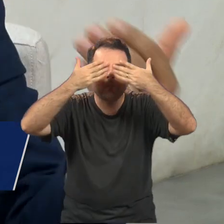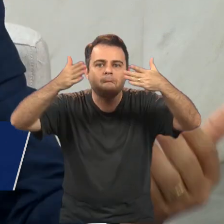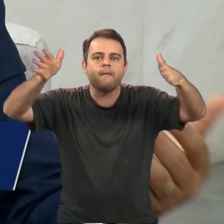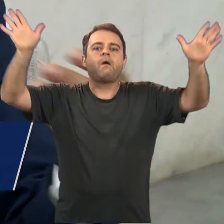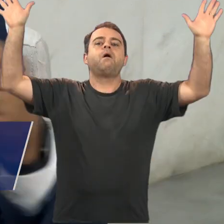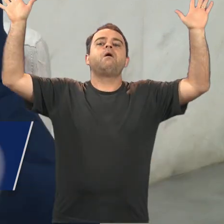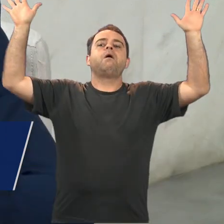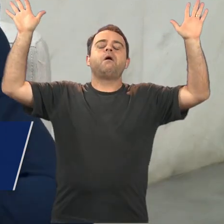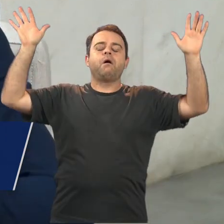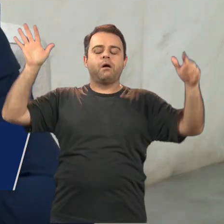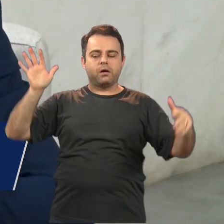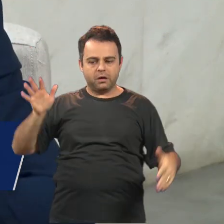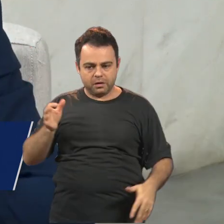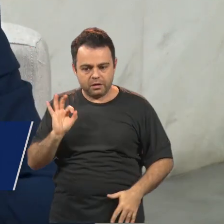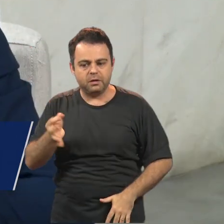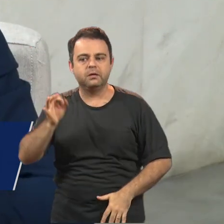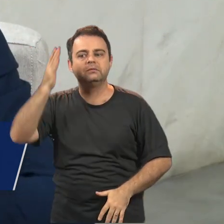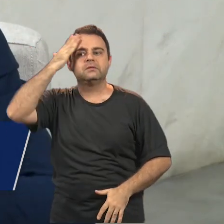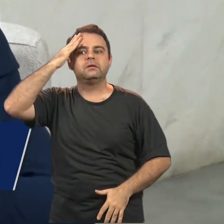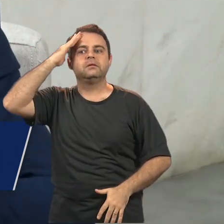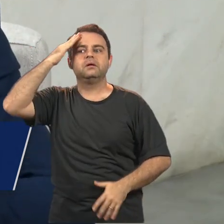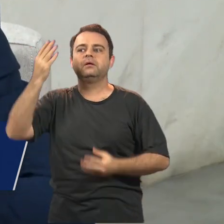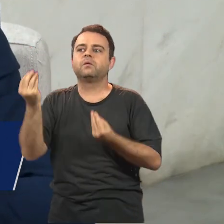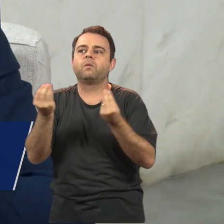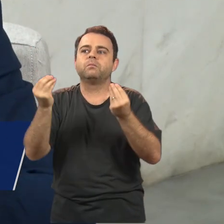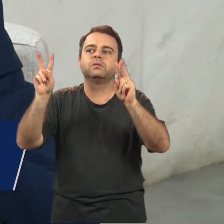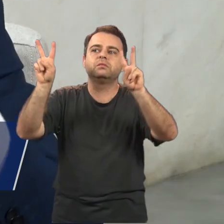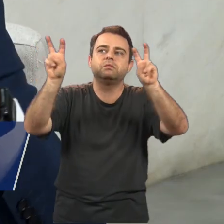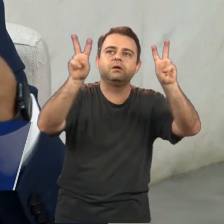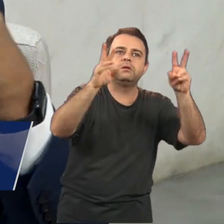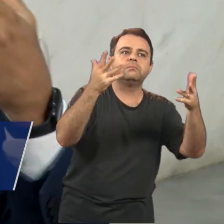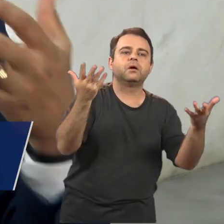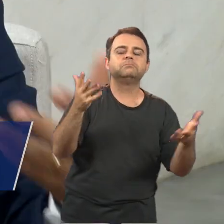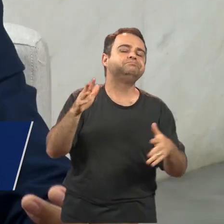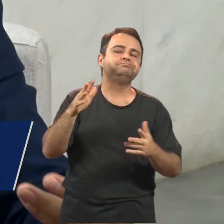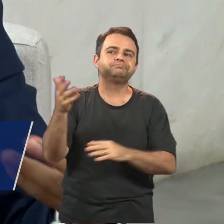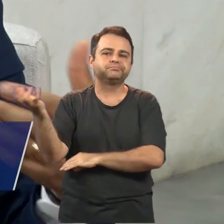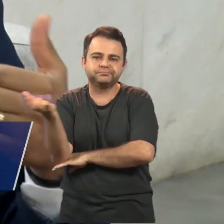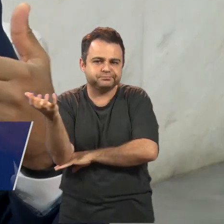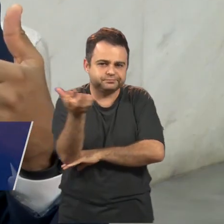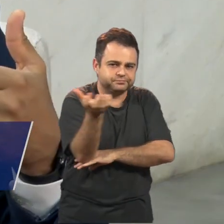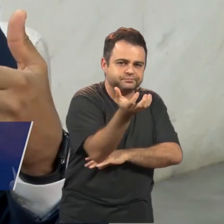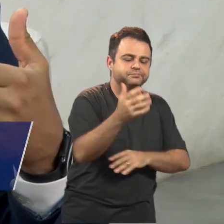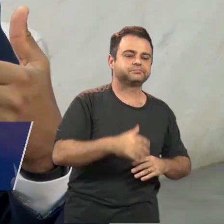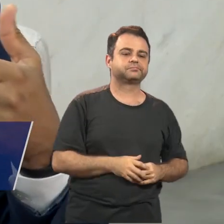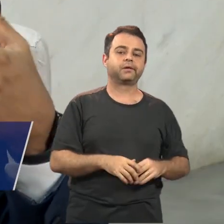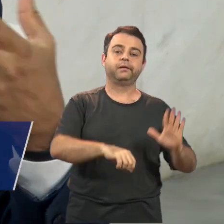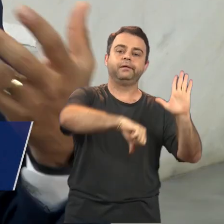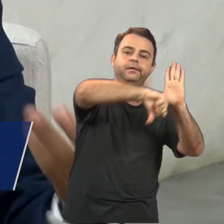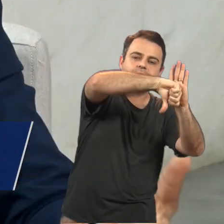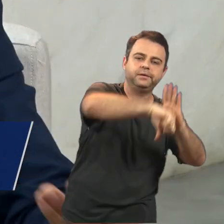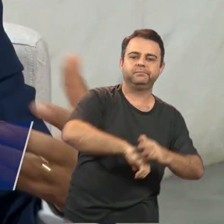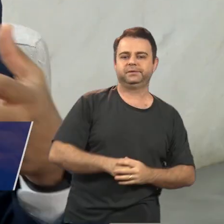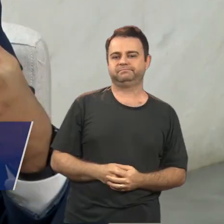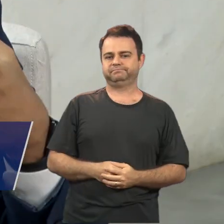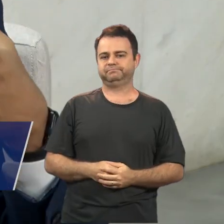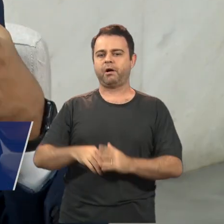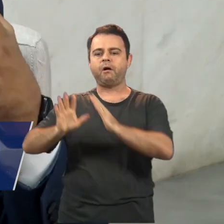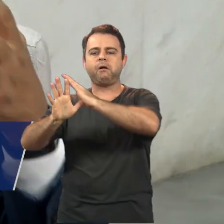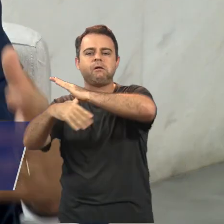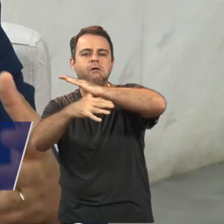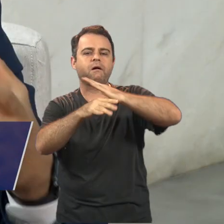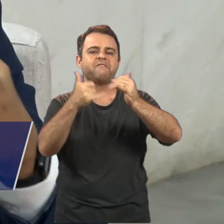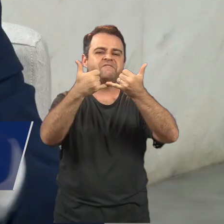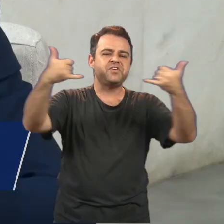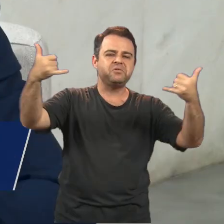aos moradores em situação de rua, situação da criminalidade, do roubo de fios, do aumento de furto, tráfico de drogas. A